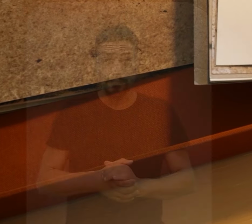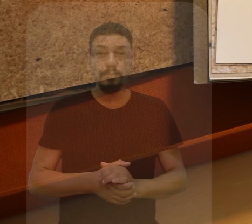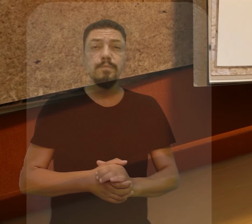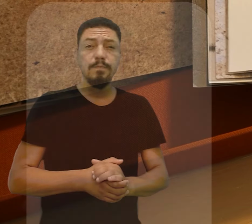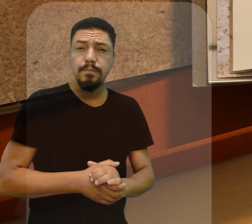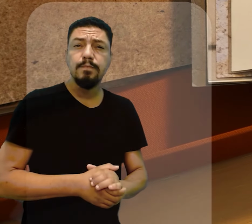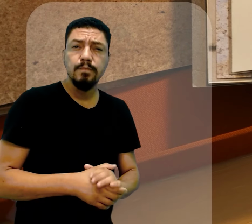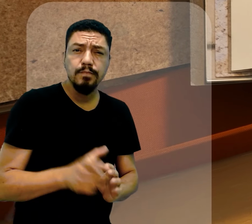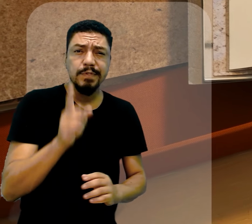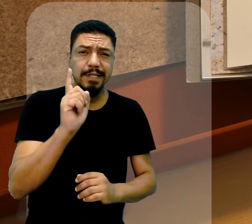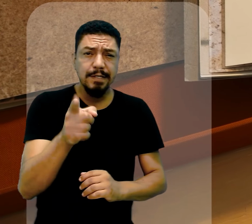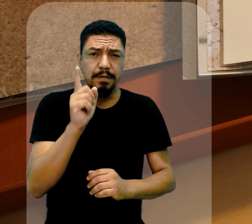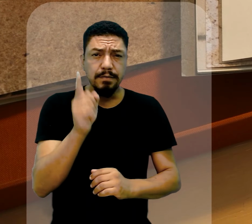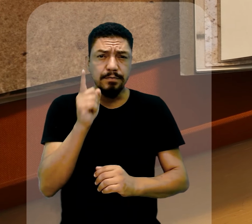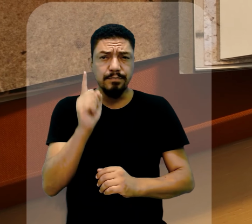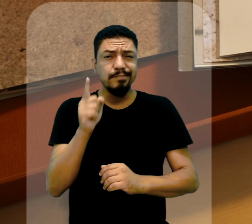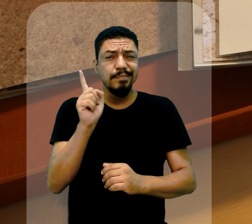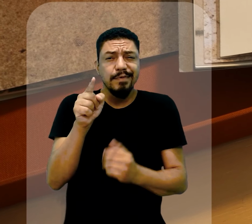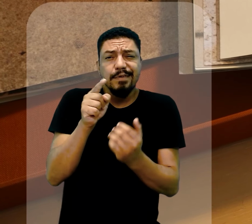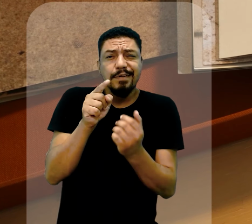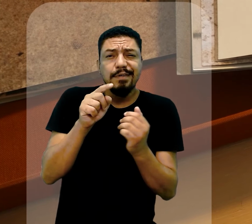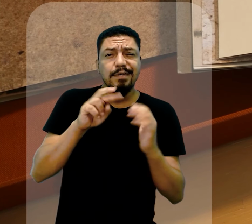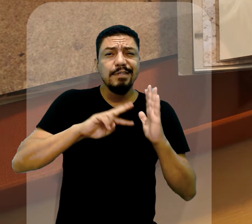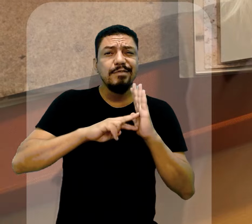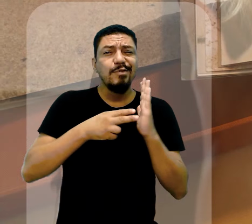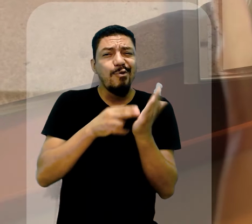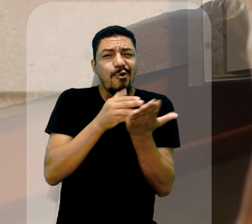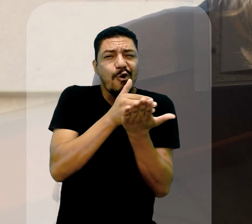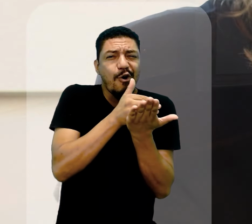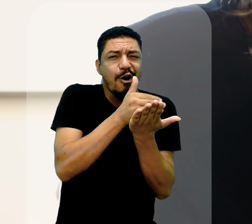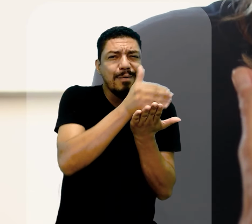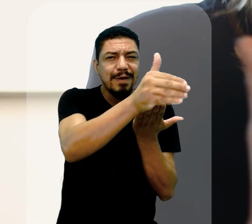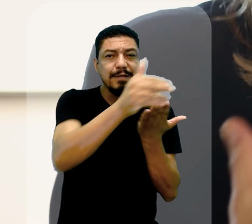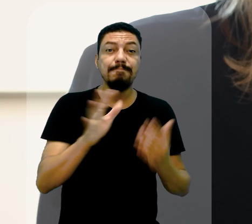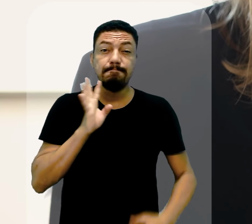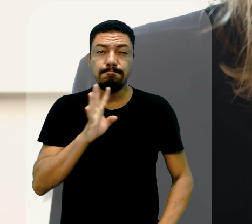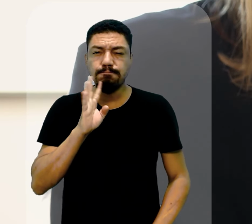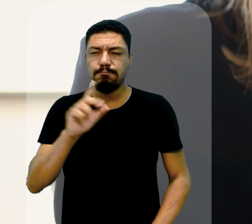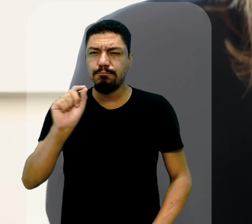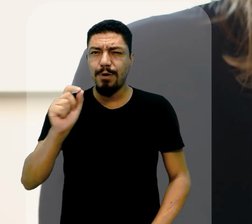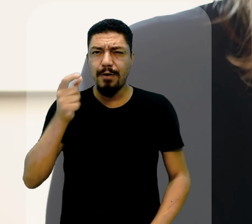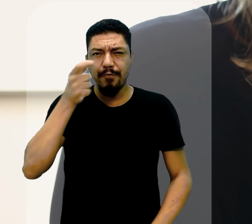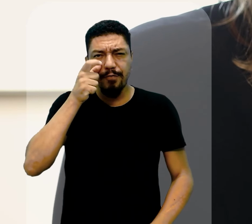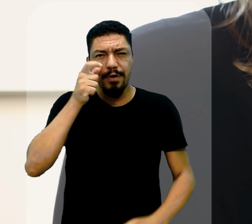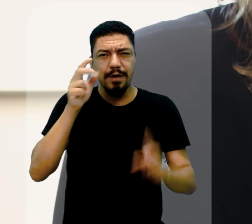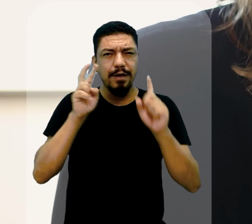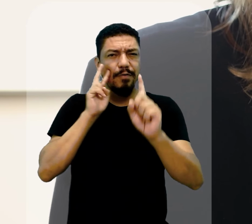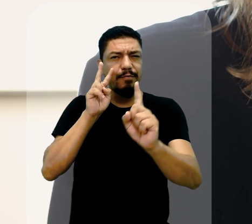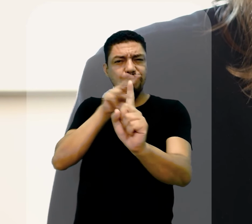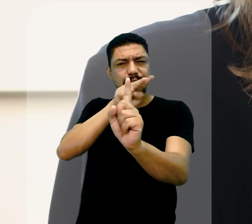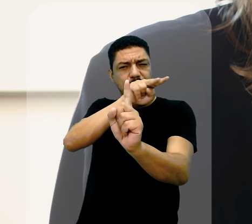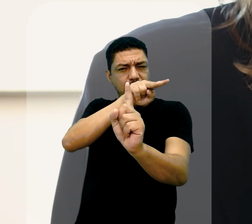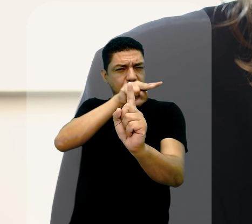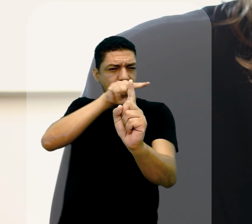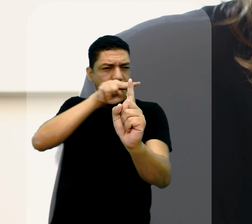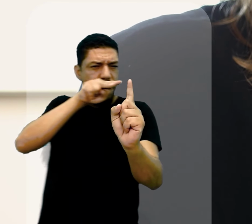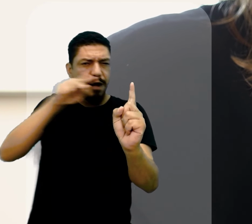Mas isso é o começo. O barato mesmo são as visões, as perspectivas que você recebe de